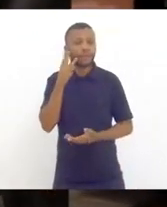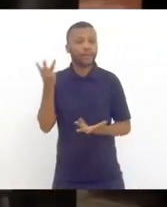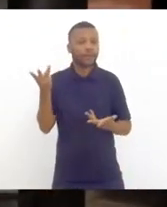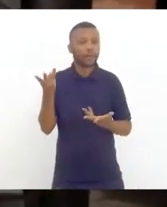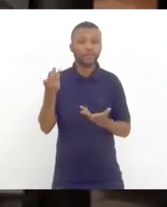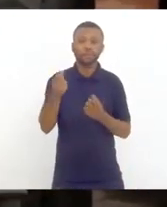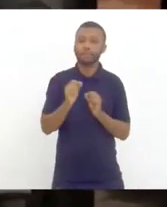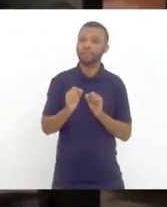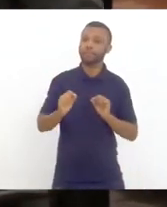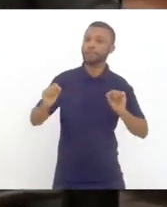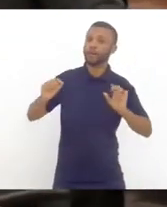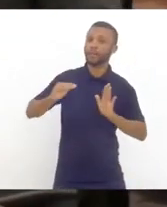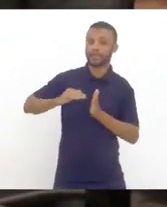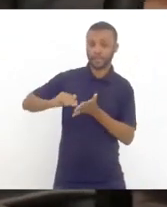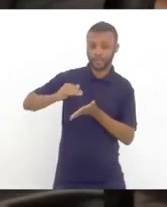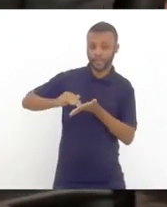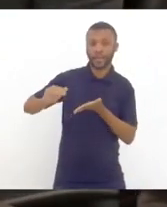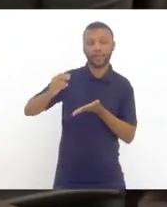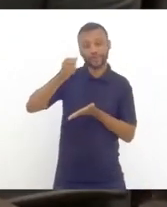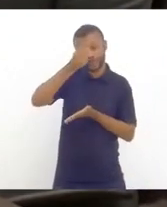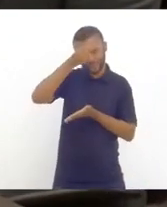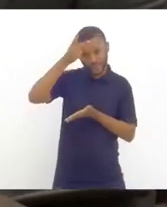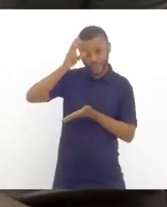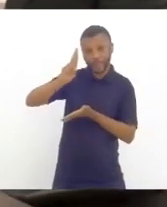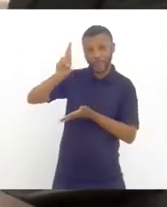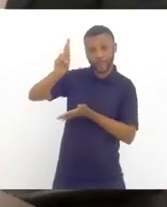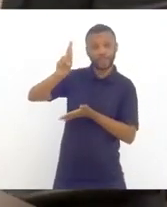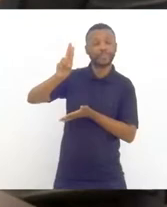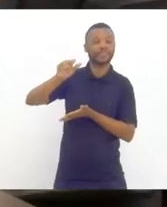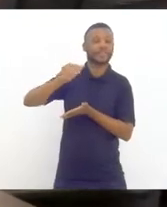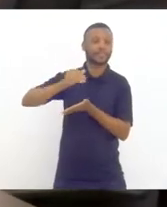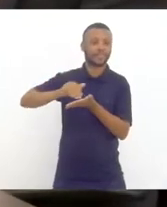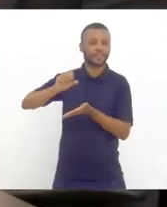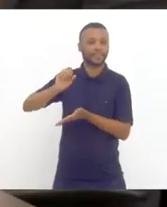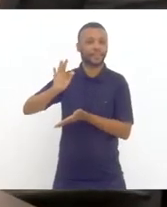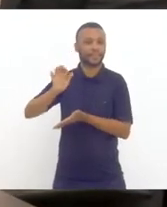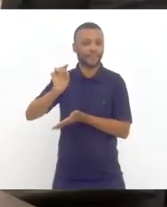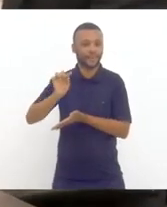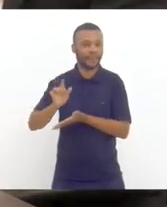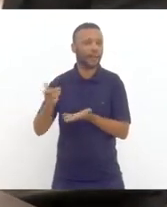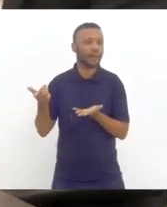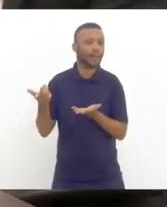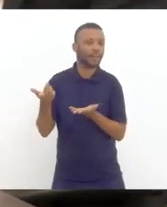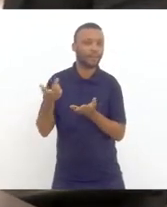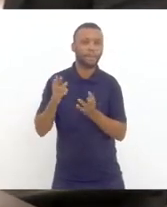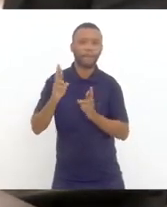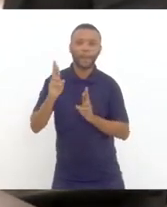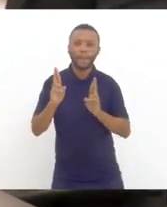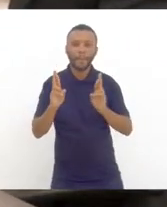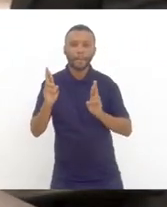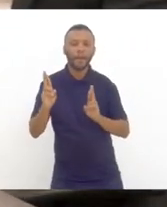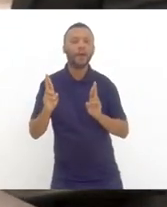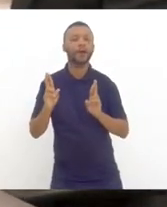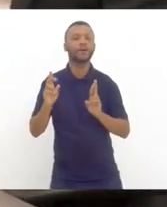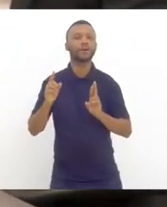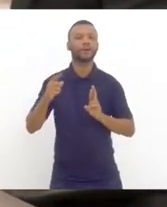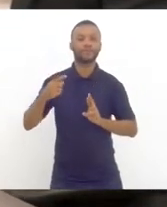secretários municipais, representantes da Secretaria de Fazenda, demais representantes aqui